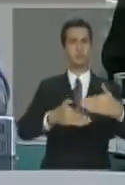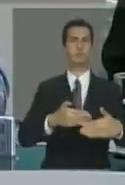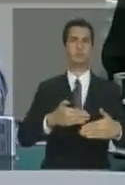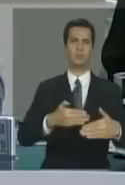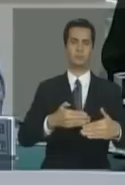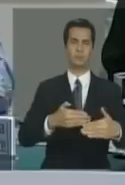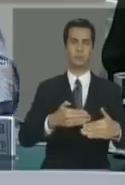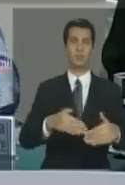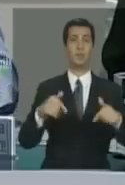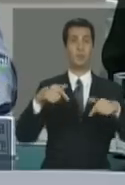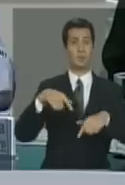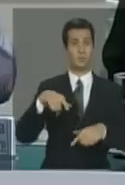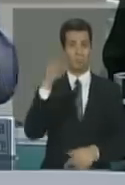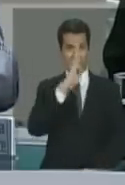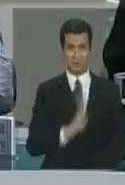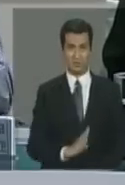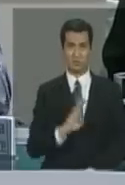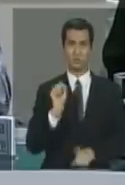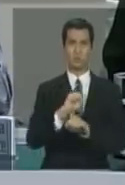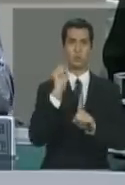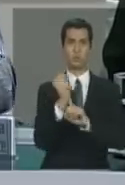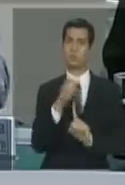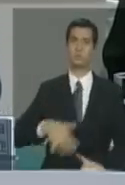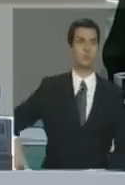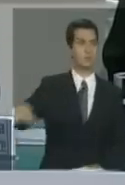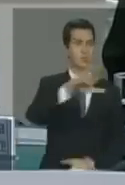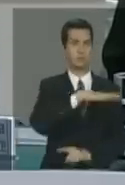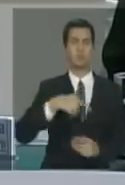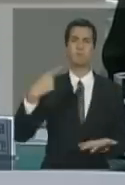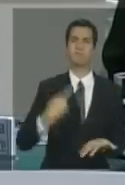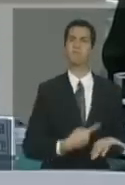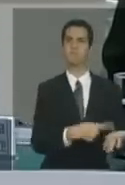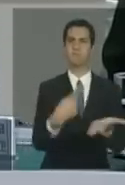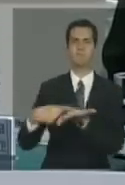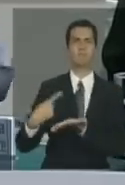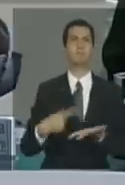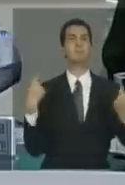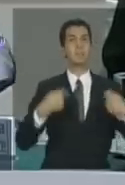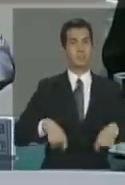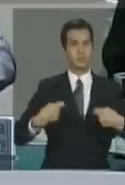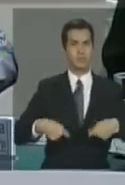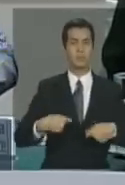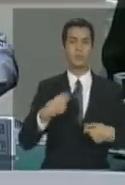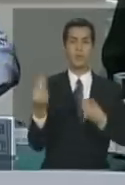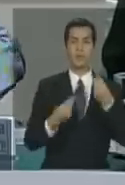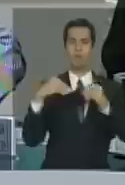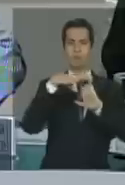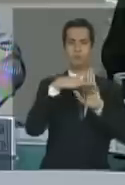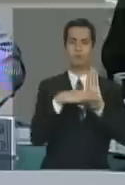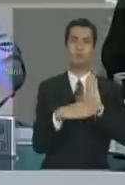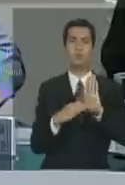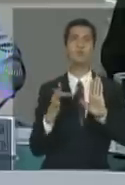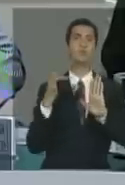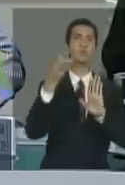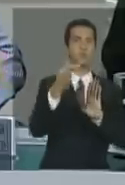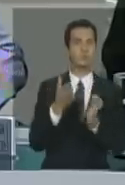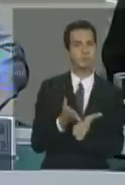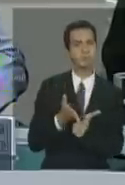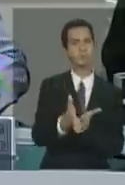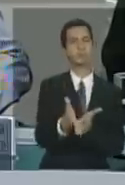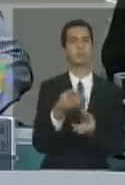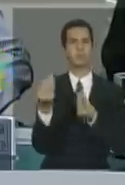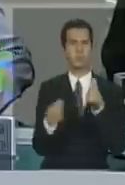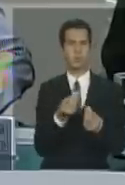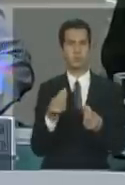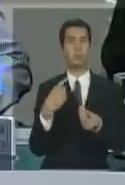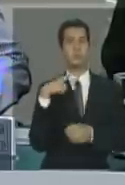pactue, que a sociedade brasileira pactue, em função da Rio Mais 20, que novos caminhos são esses, sem retrocesso da legislação ou dos aspectos ambientais,